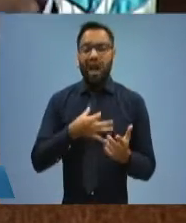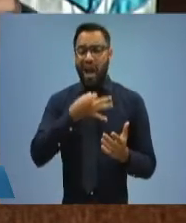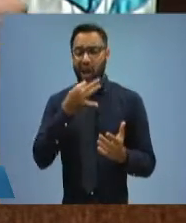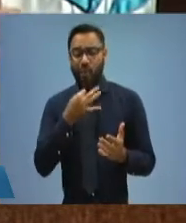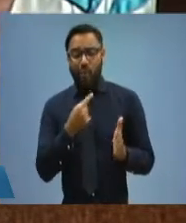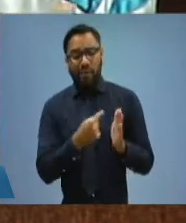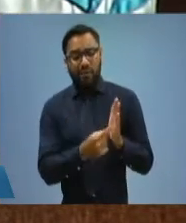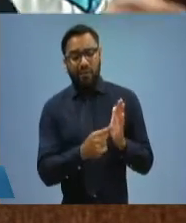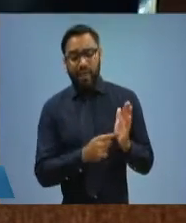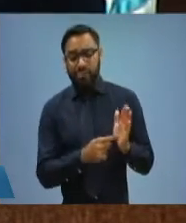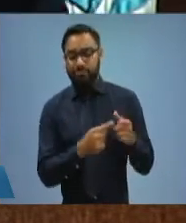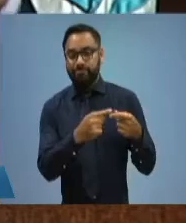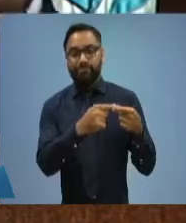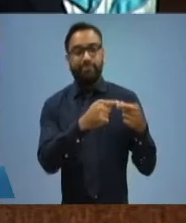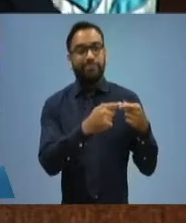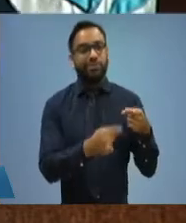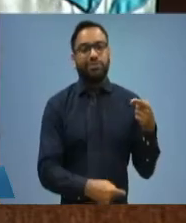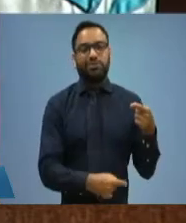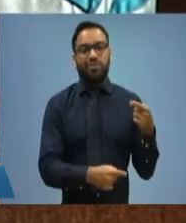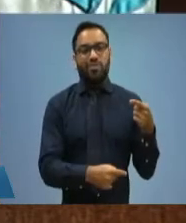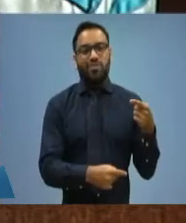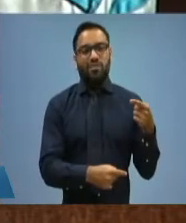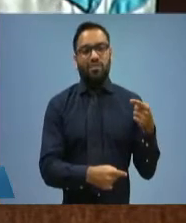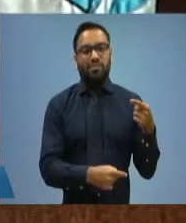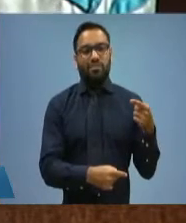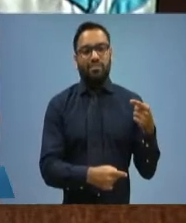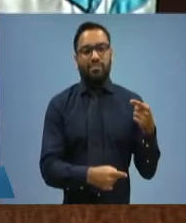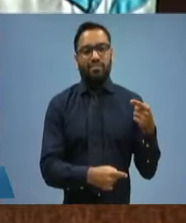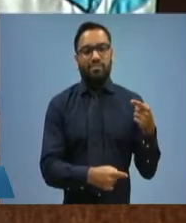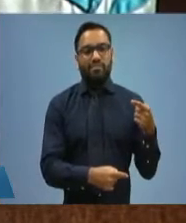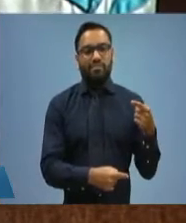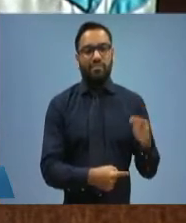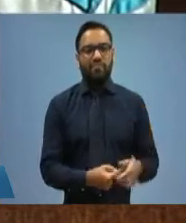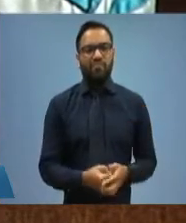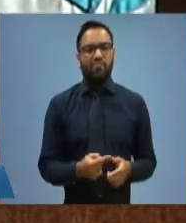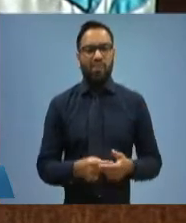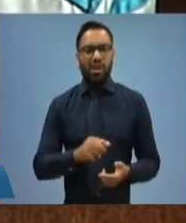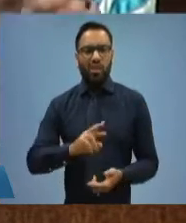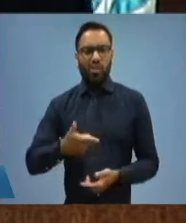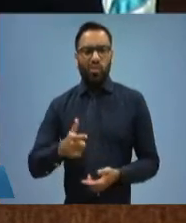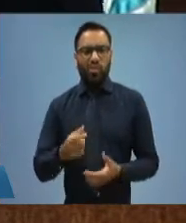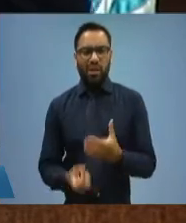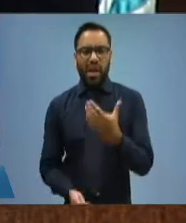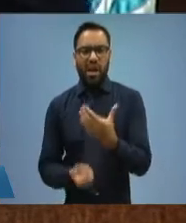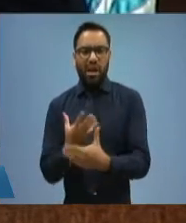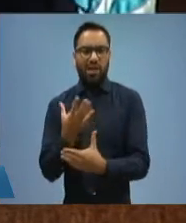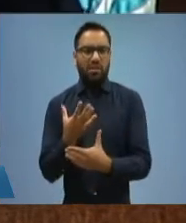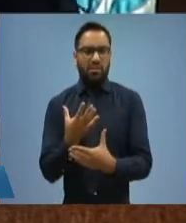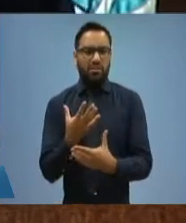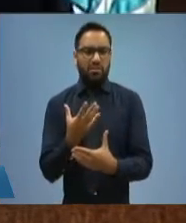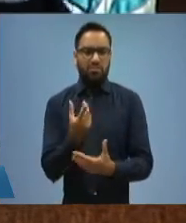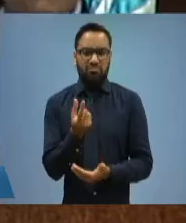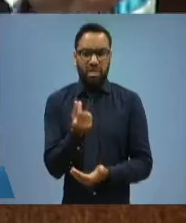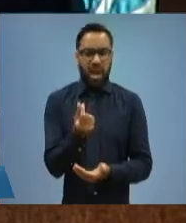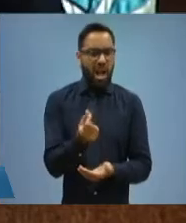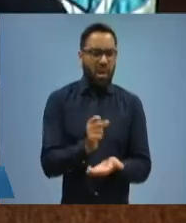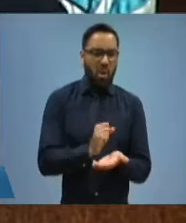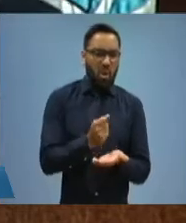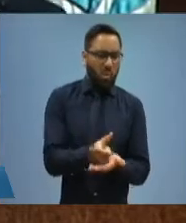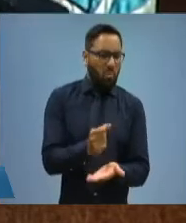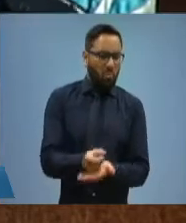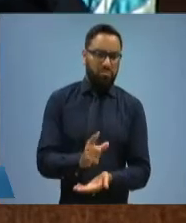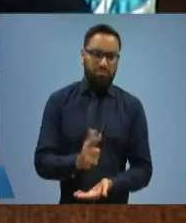ele não condiz com aquilo que está sendo argumentado, que é criar novos custos. Queria ainda ressaltar, senhores vereadores, durante